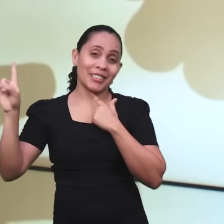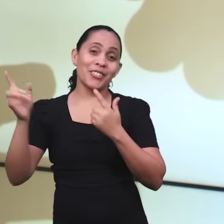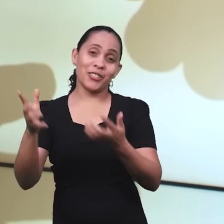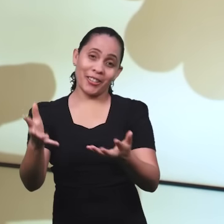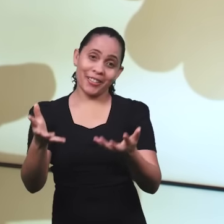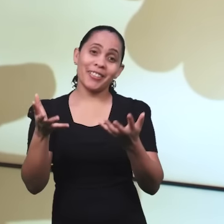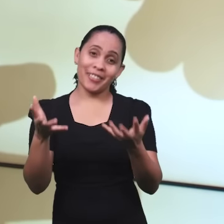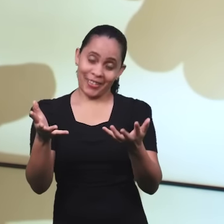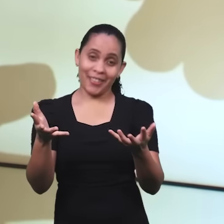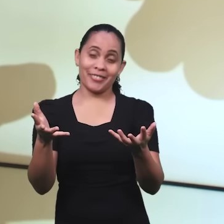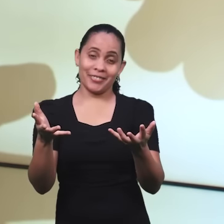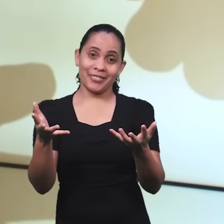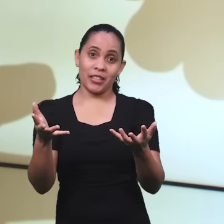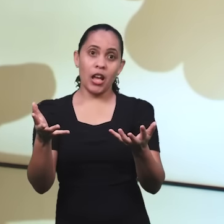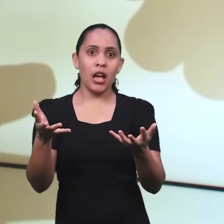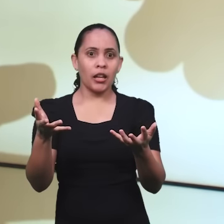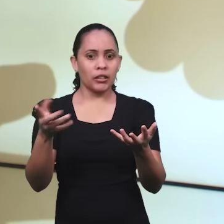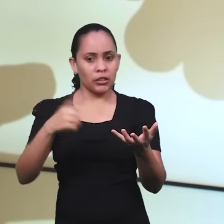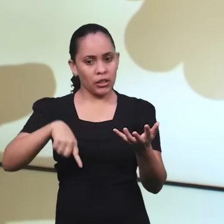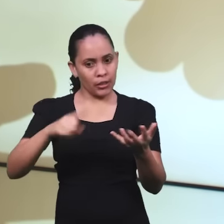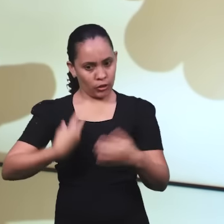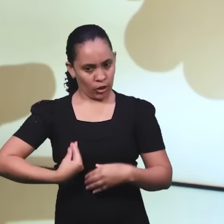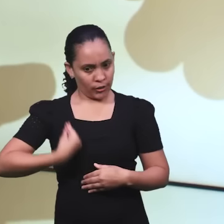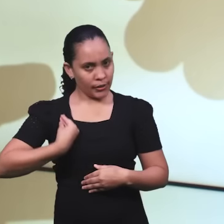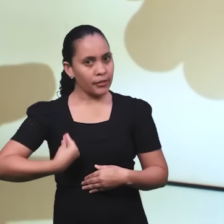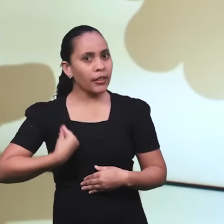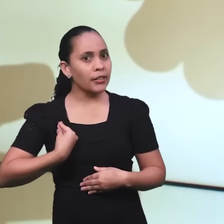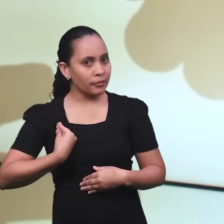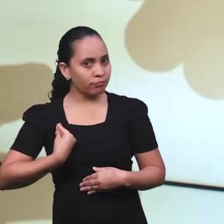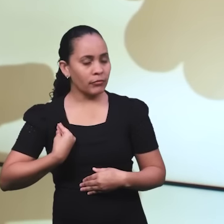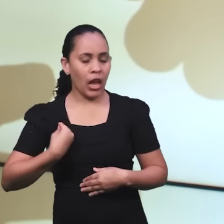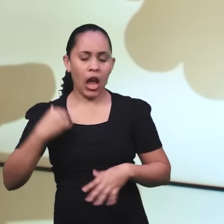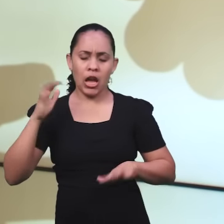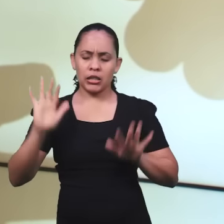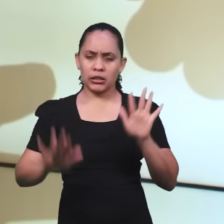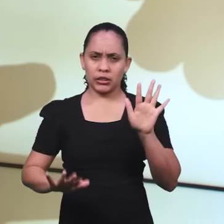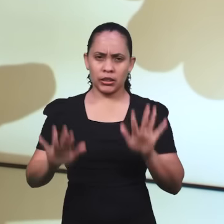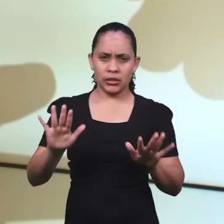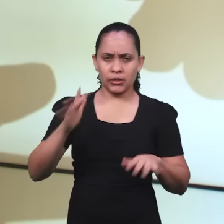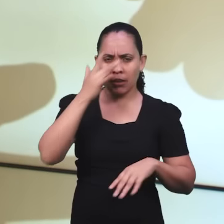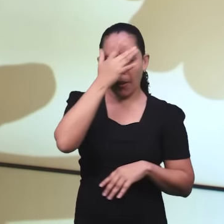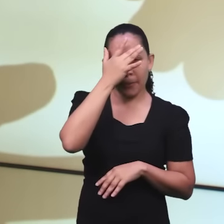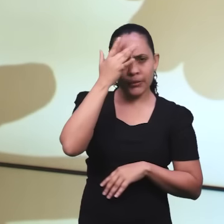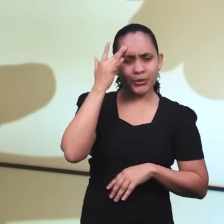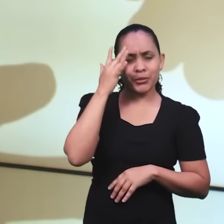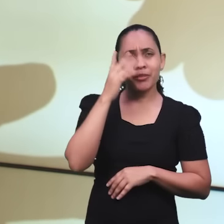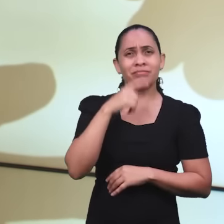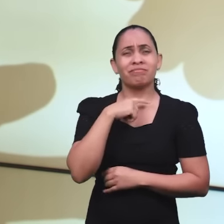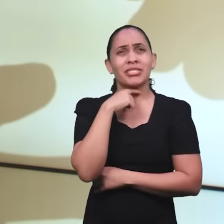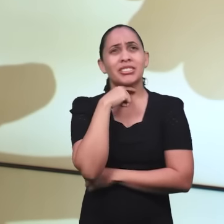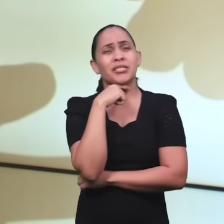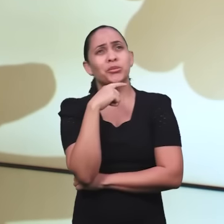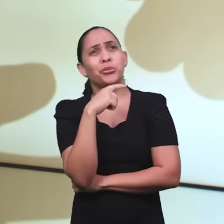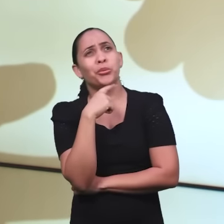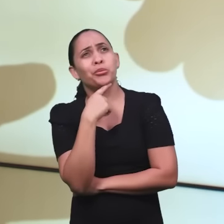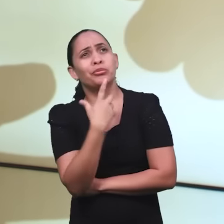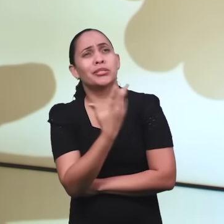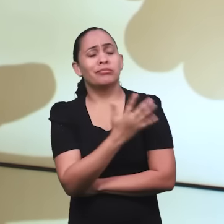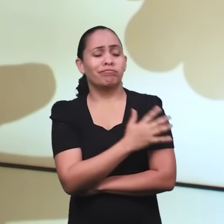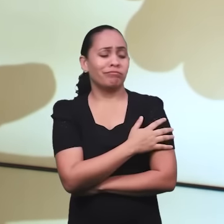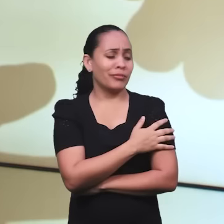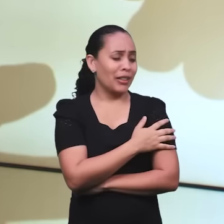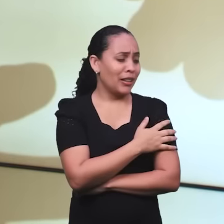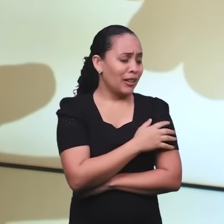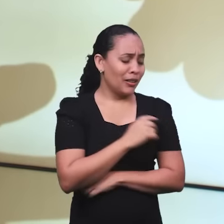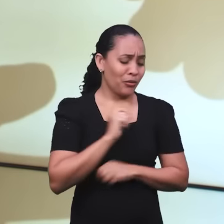na vida do homem. Muitas vezes as pessoas se encontram perdidas, sem saber o